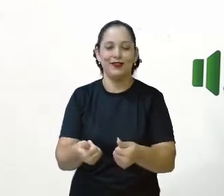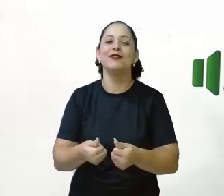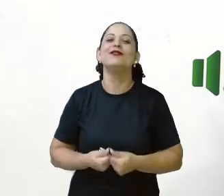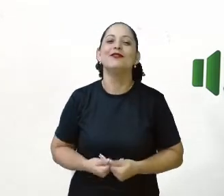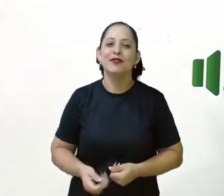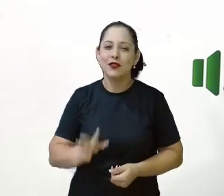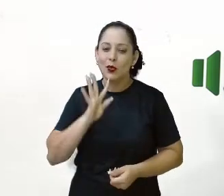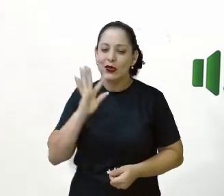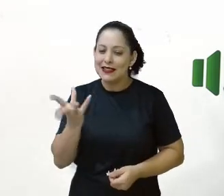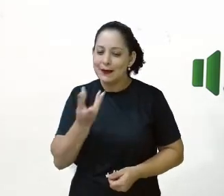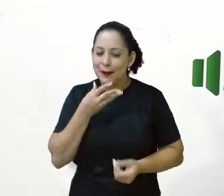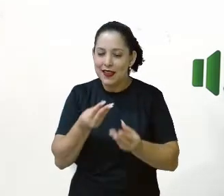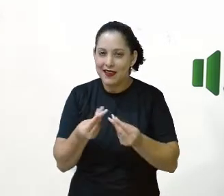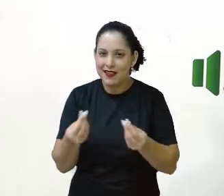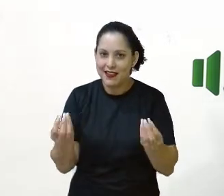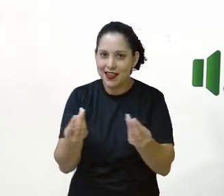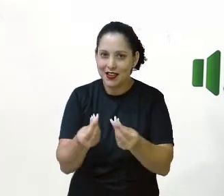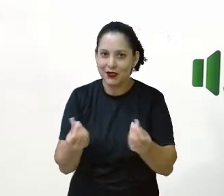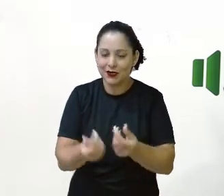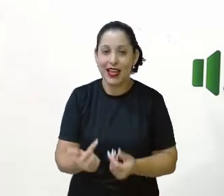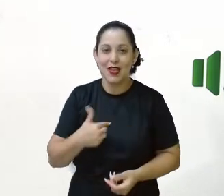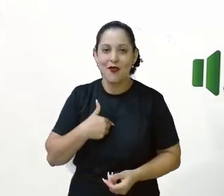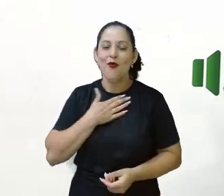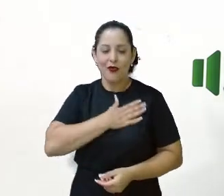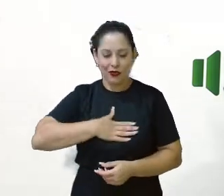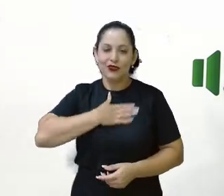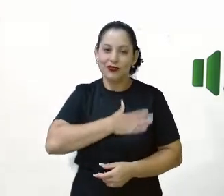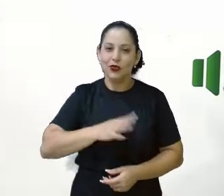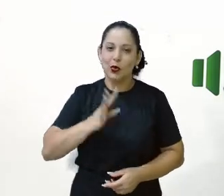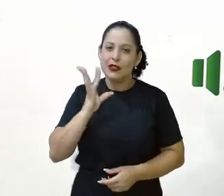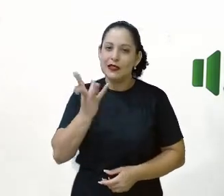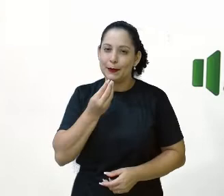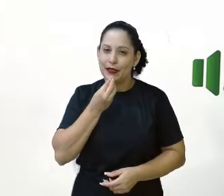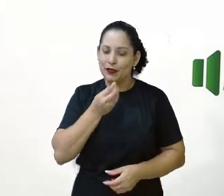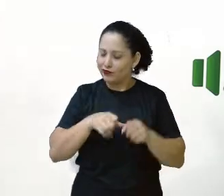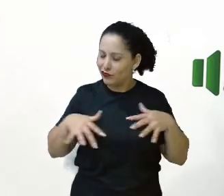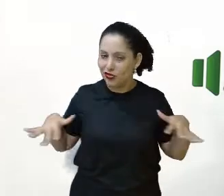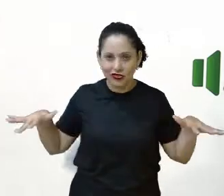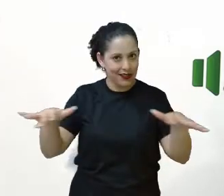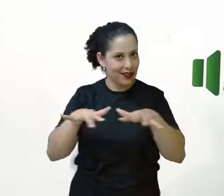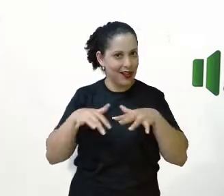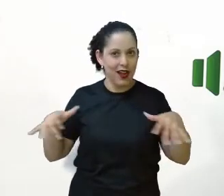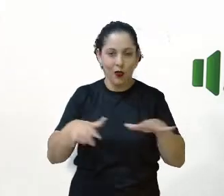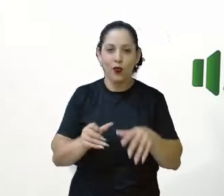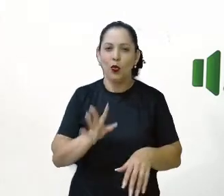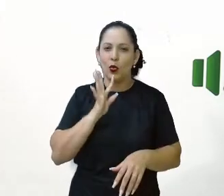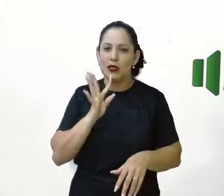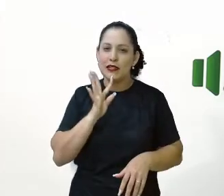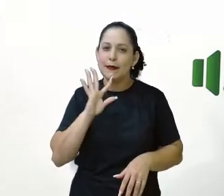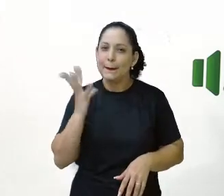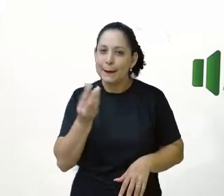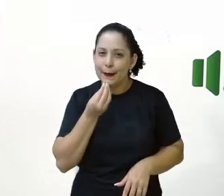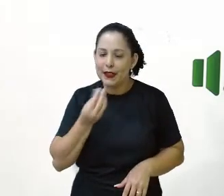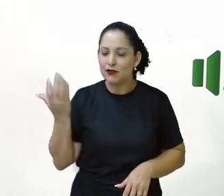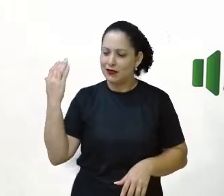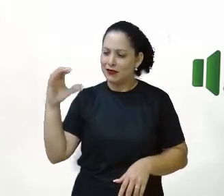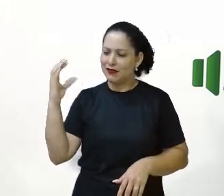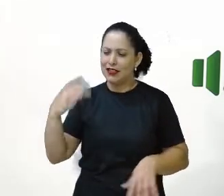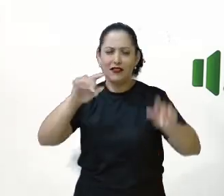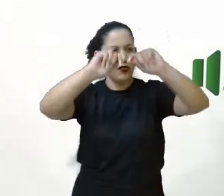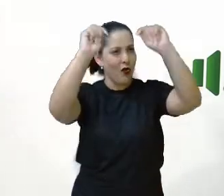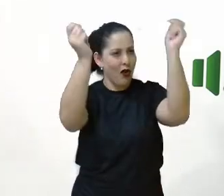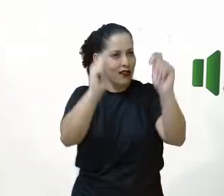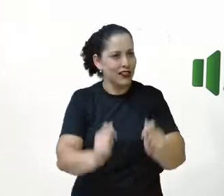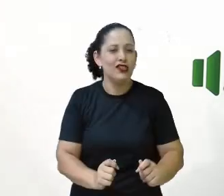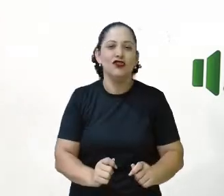maravilhoso esse conhecimento. Eu sou encantada com o conhecimento, todo ele. Seja o conhecimento científico, o conhecimento artístico,